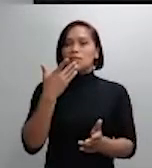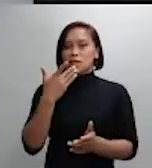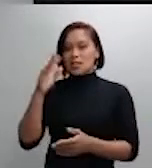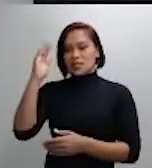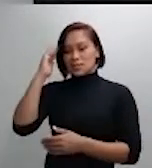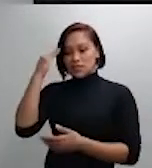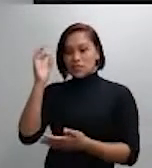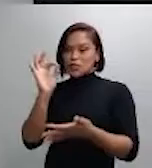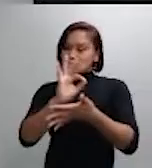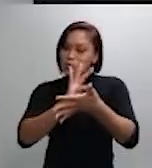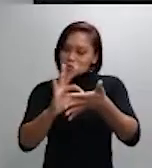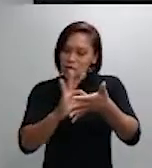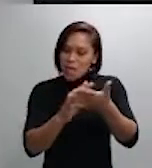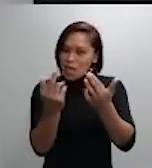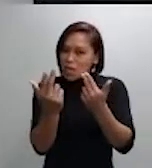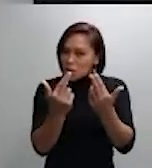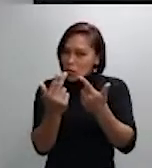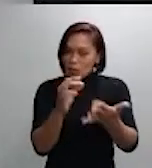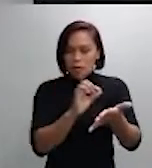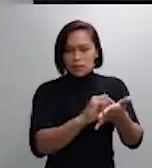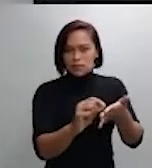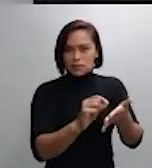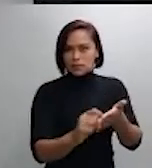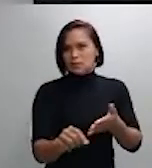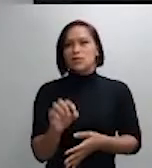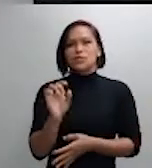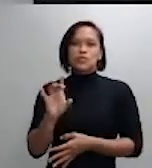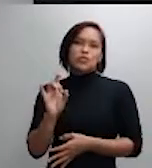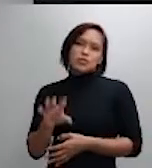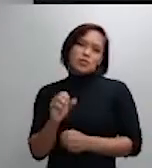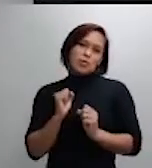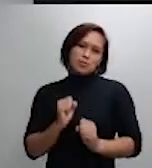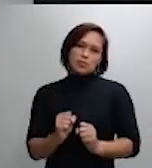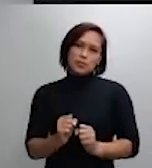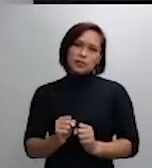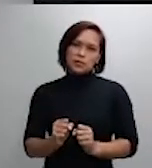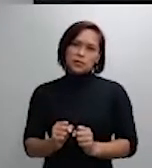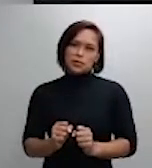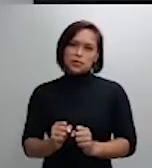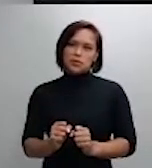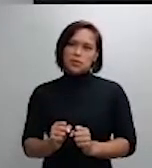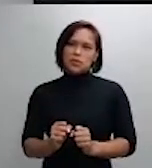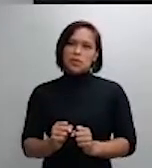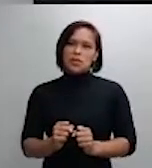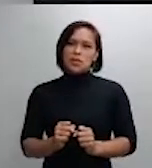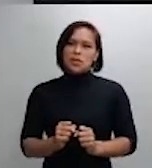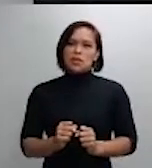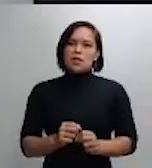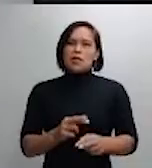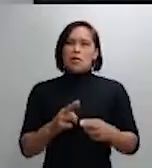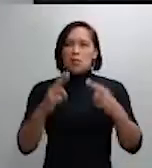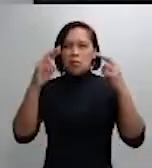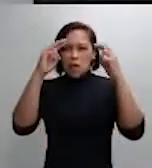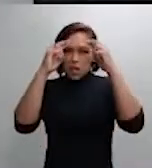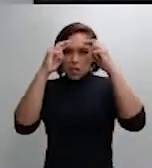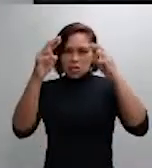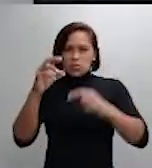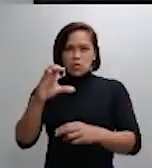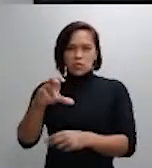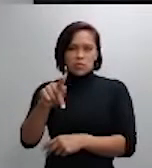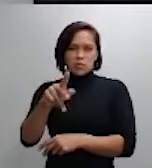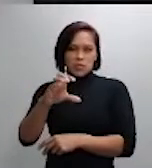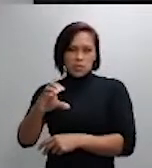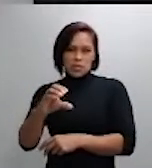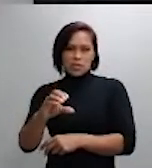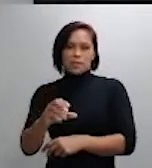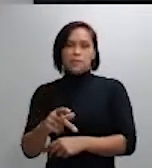escrito. Quer dizer, somente pode haver o não respeito aos índices e os percentuais do CPC nas causas em